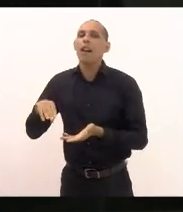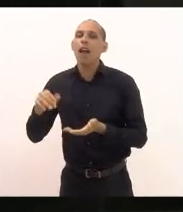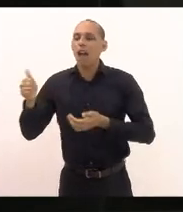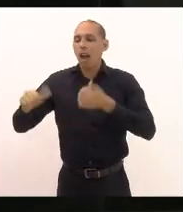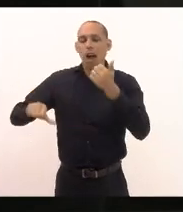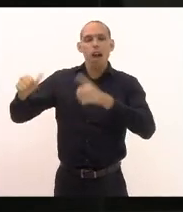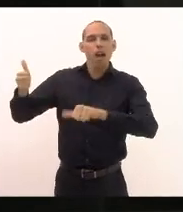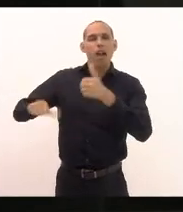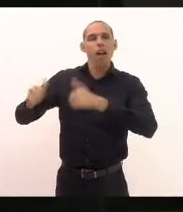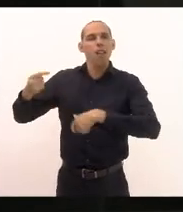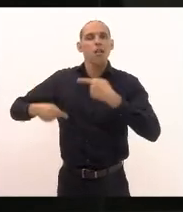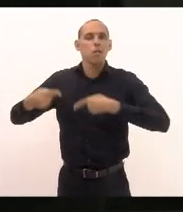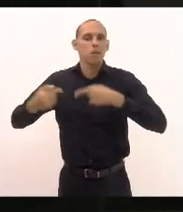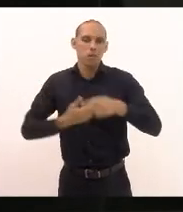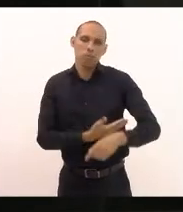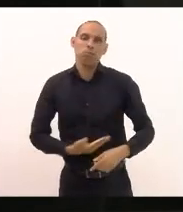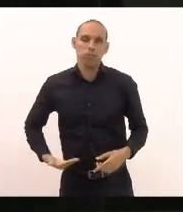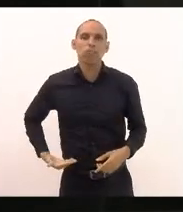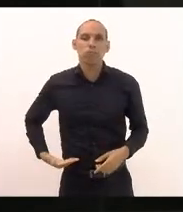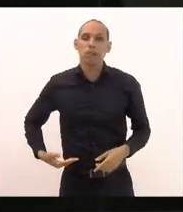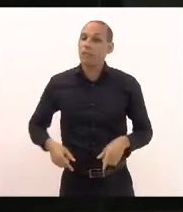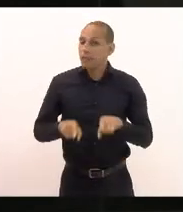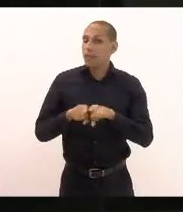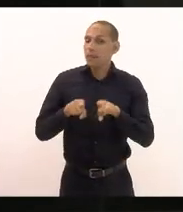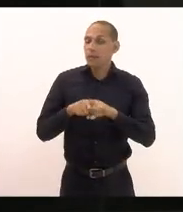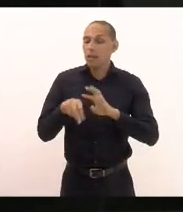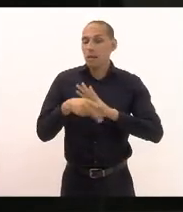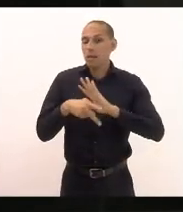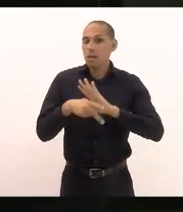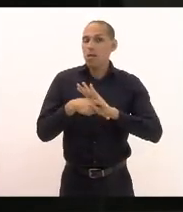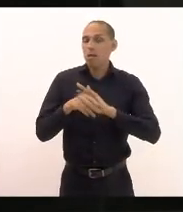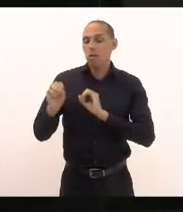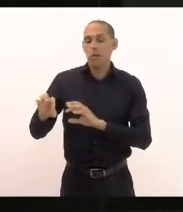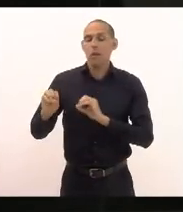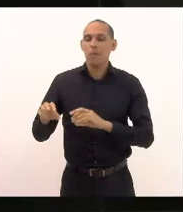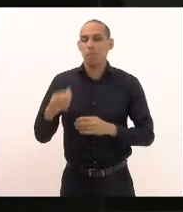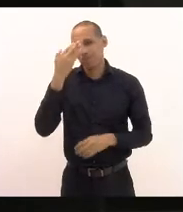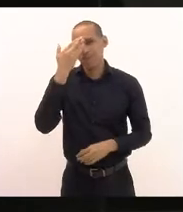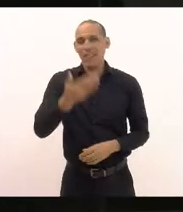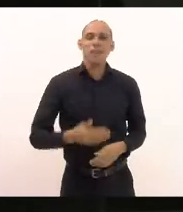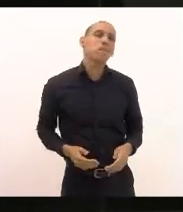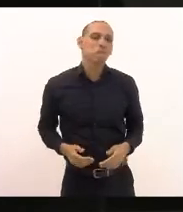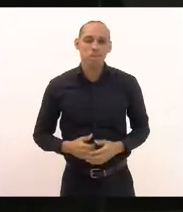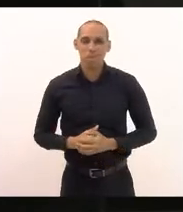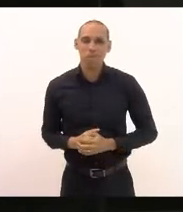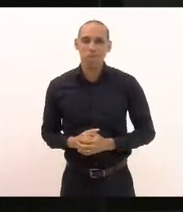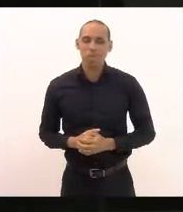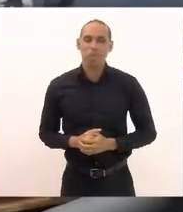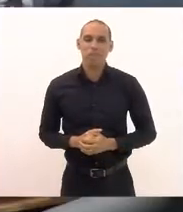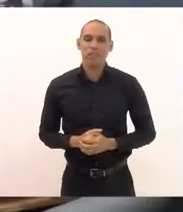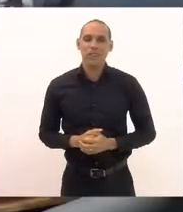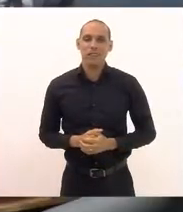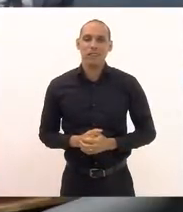avaliam as políticas públicas, entre elas a política educacional. Muito obrigada.